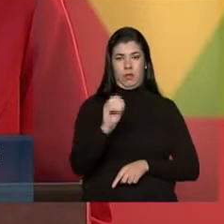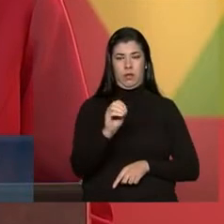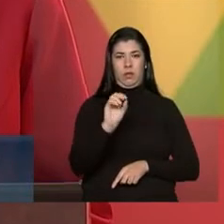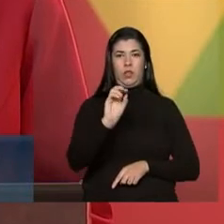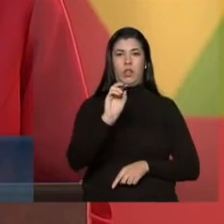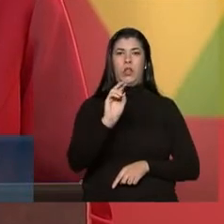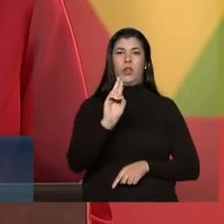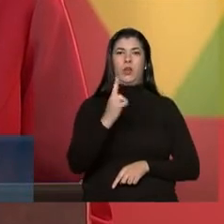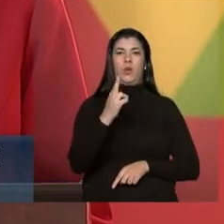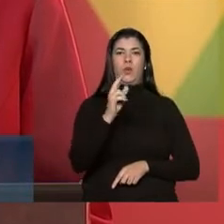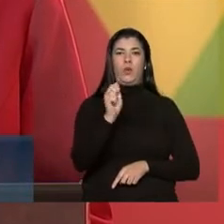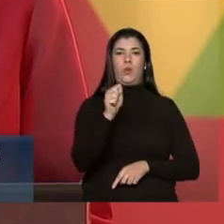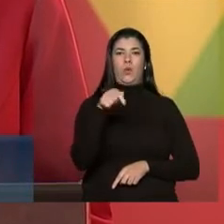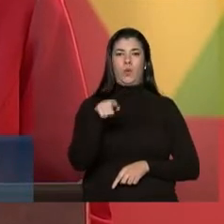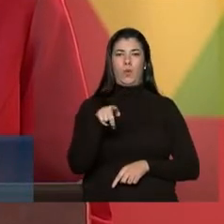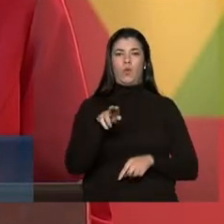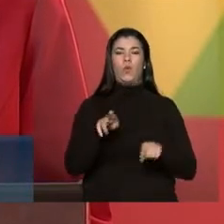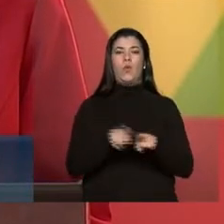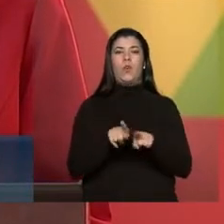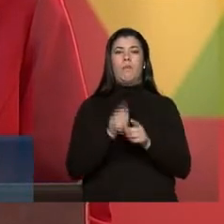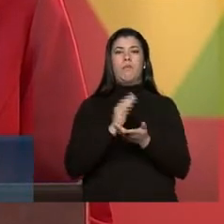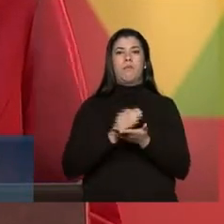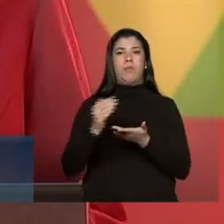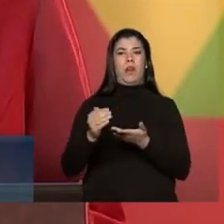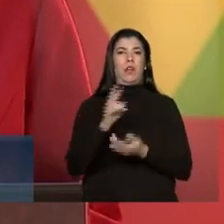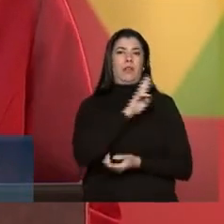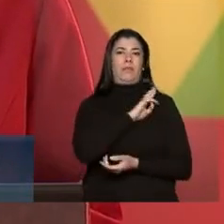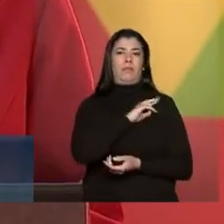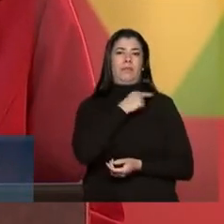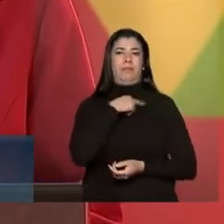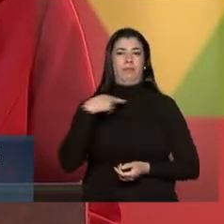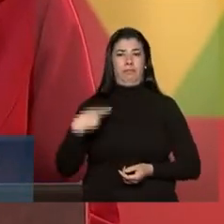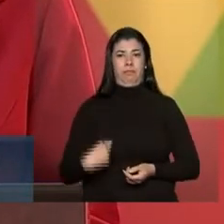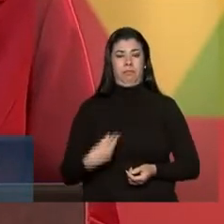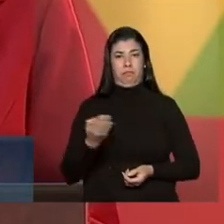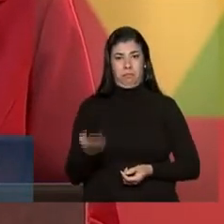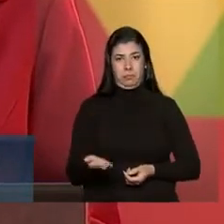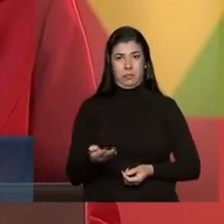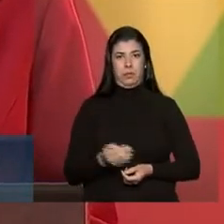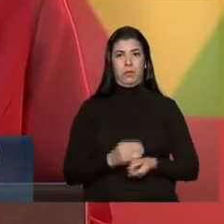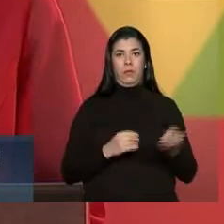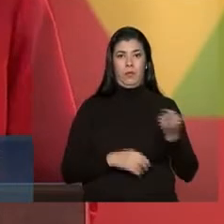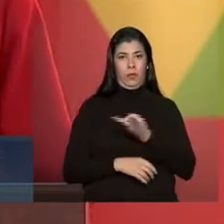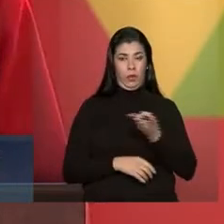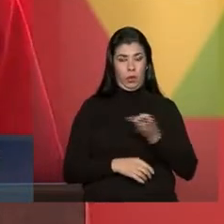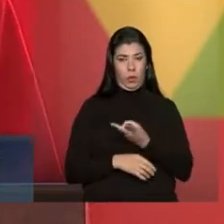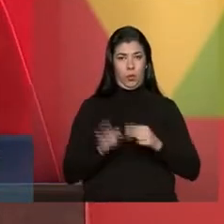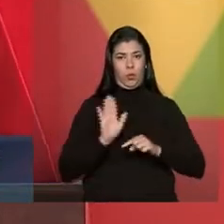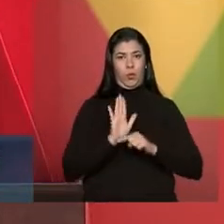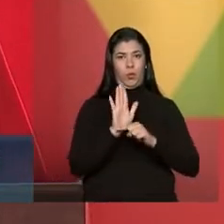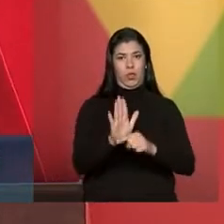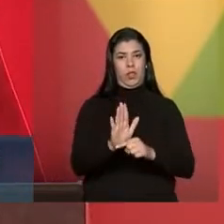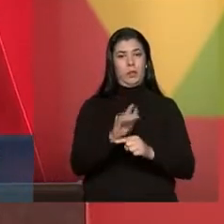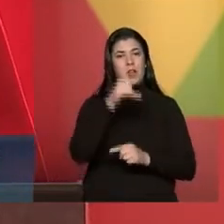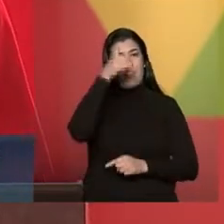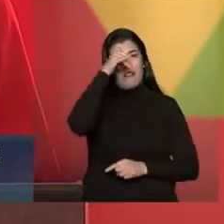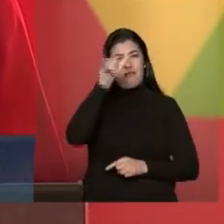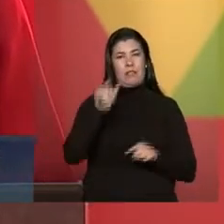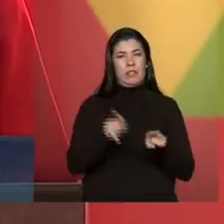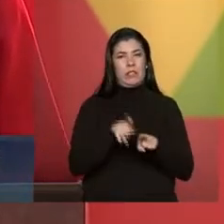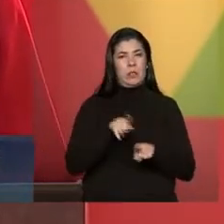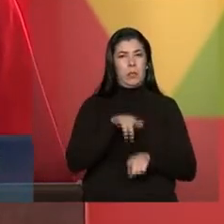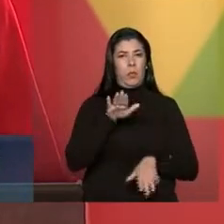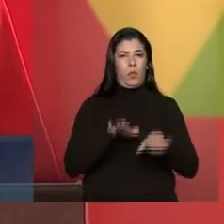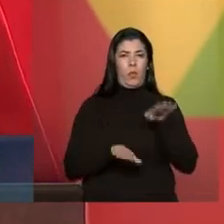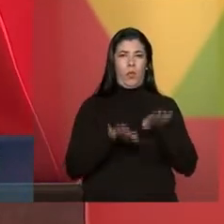yuans previstos pela parte chinesa. Essa medida contribui para mitigar as